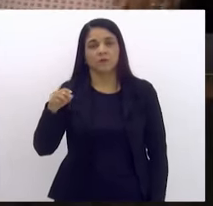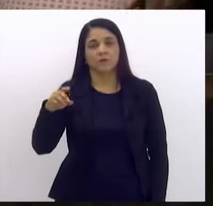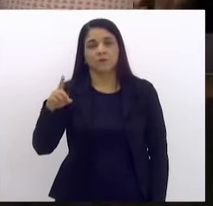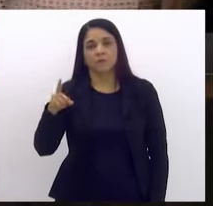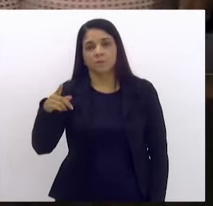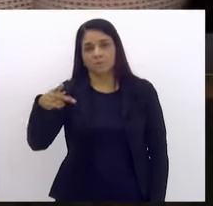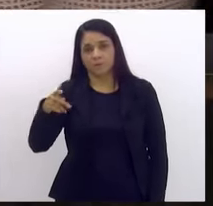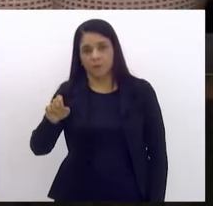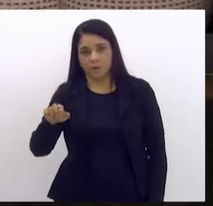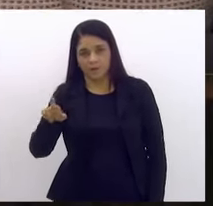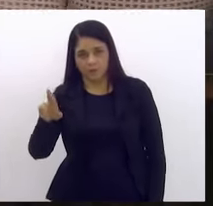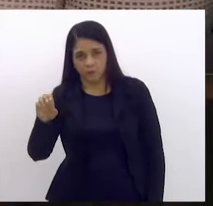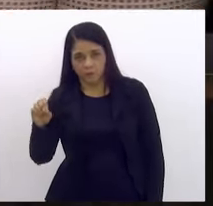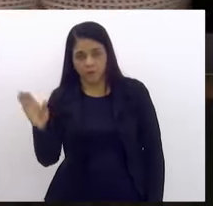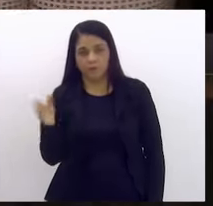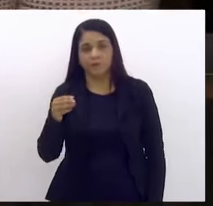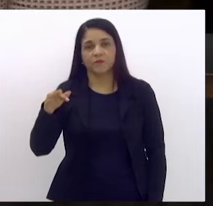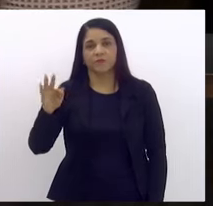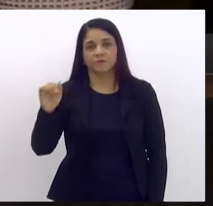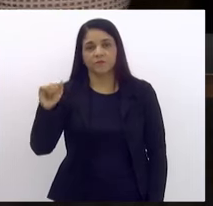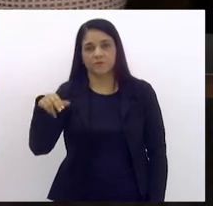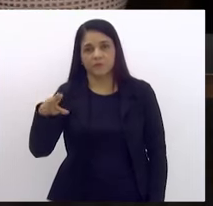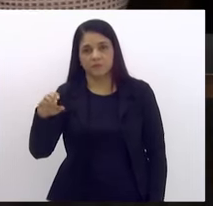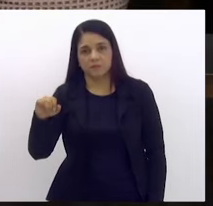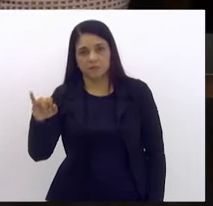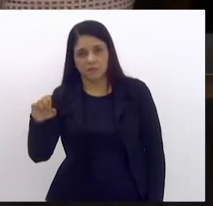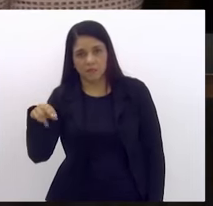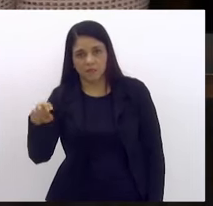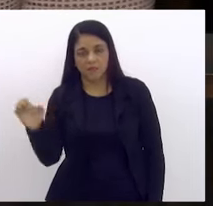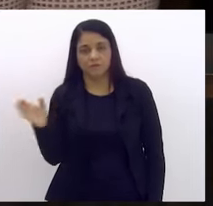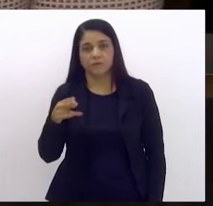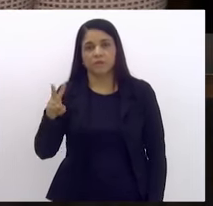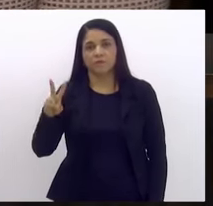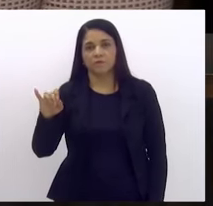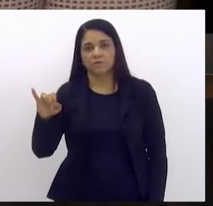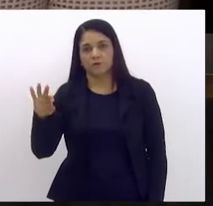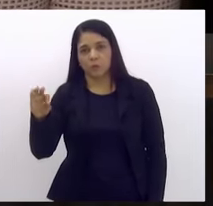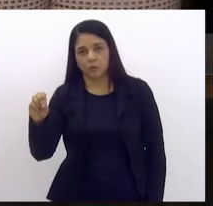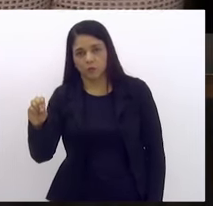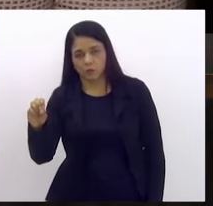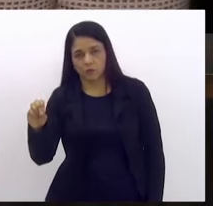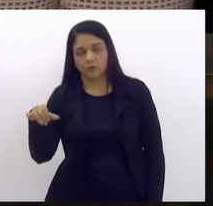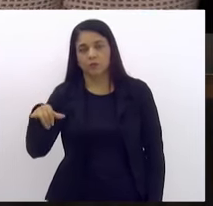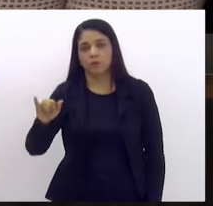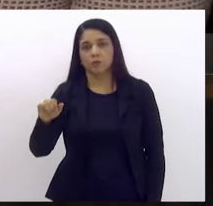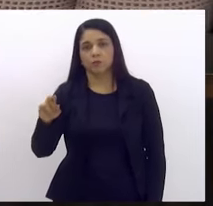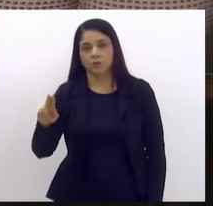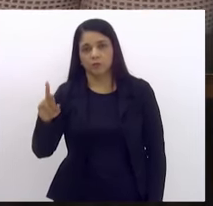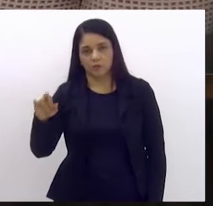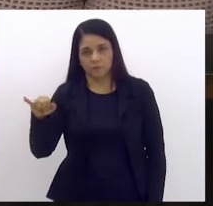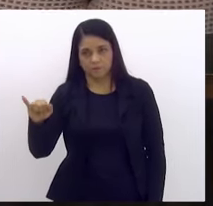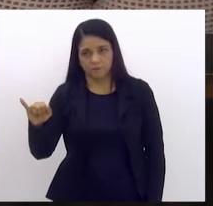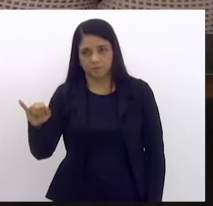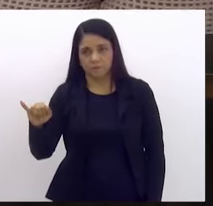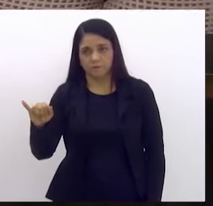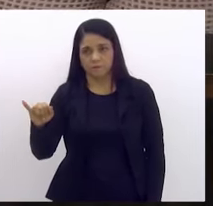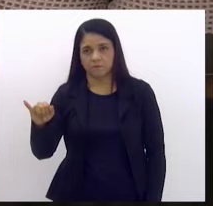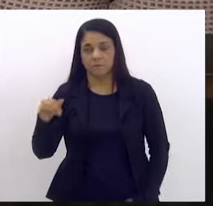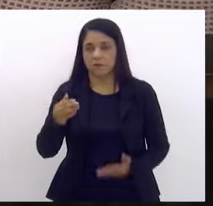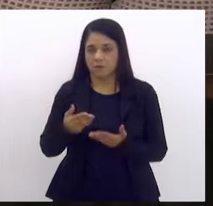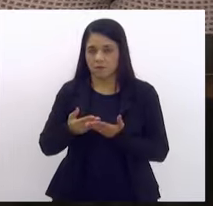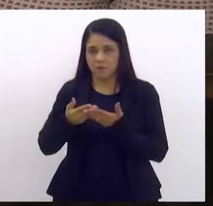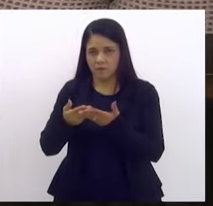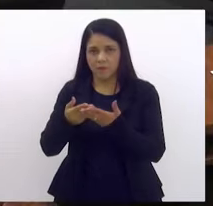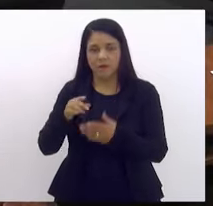Dr. Pedro Ricardo, Francine Mota, Vitor Júnior e Yuri. Para encaminhar,